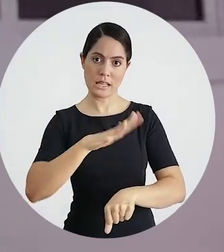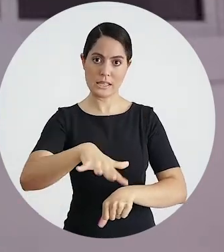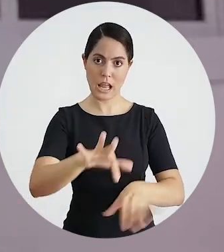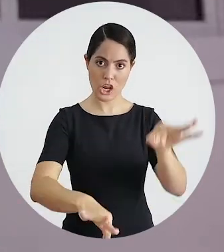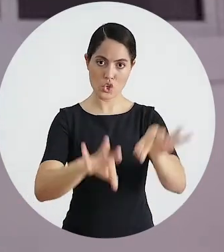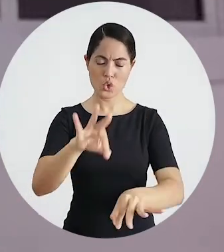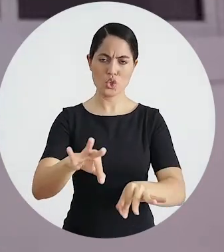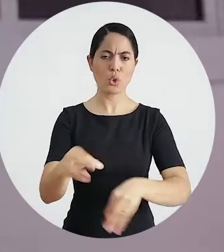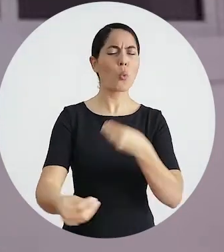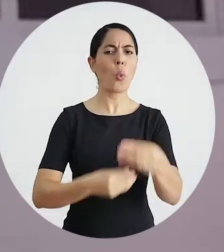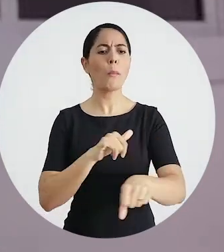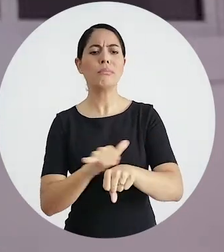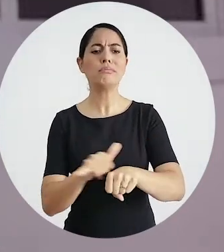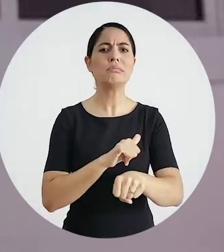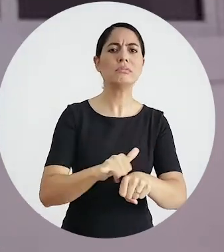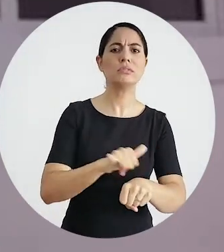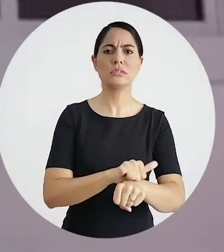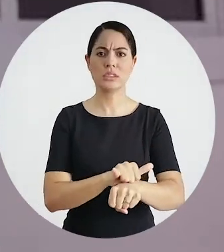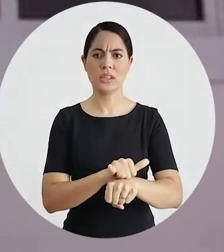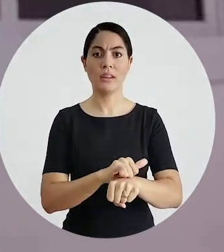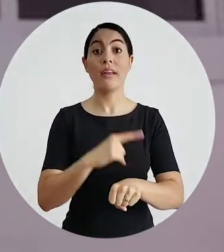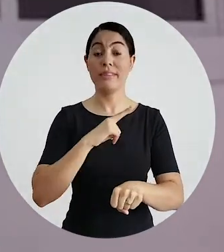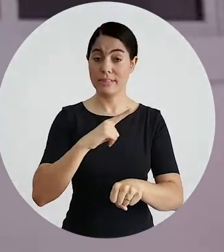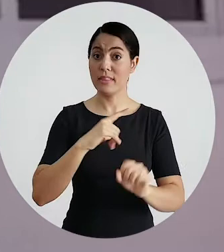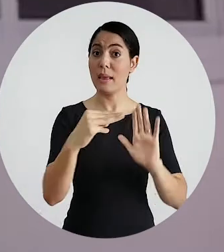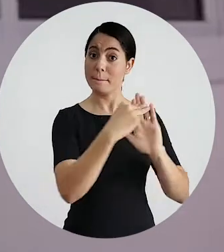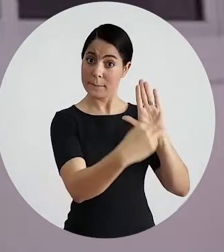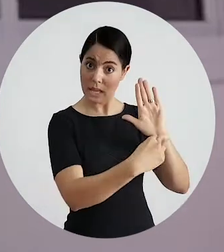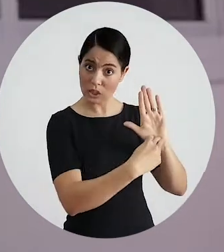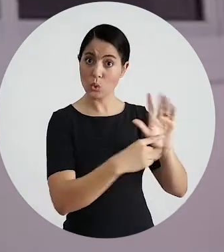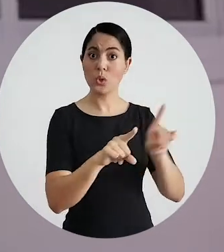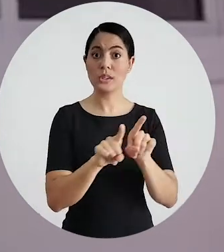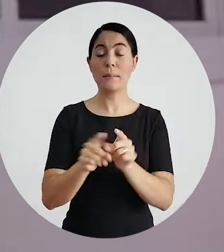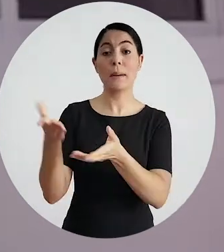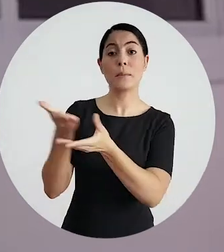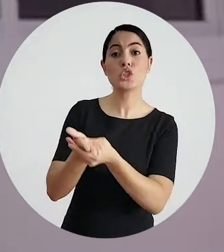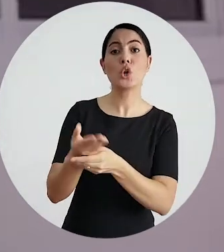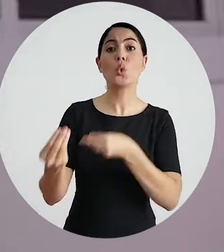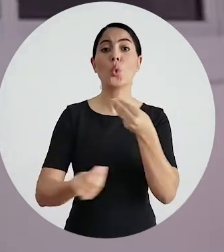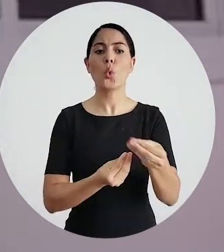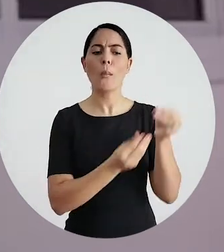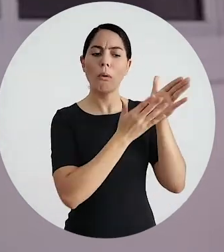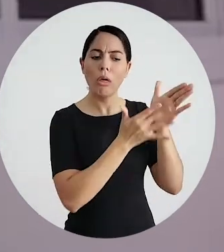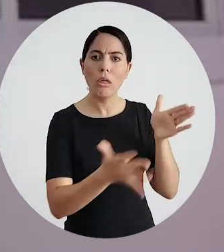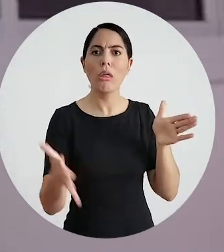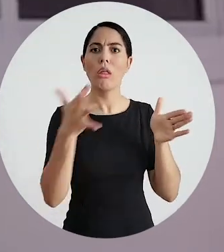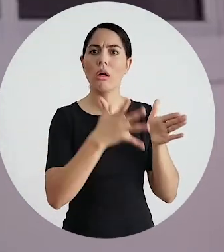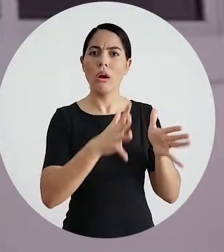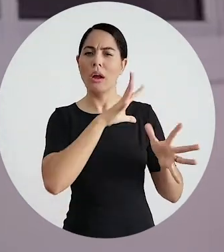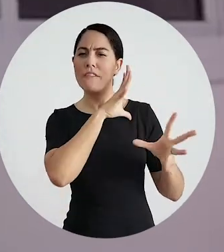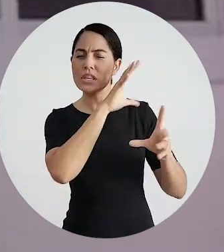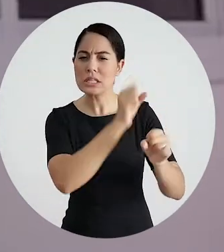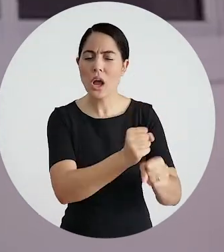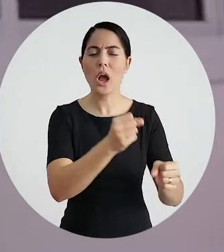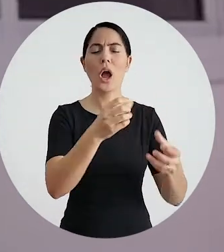gente faz isso? É simplesmente método e processo, fluxo, revisão, repensar a forma como a gente